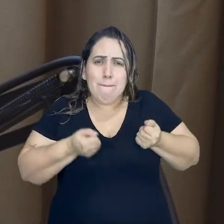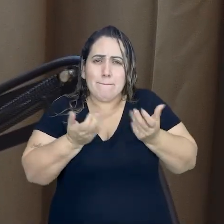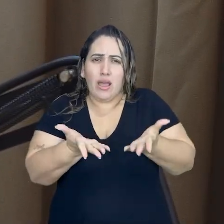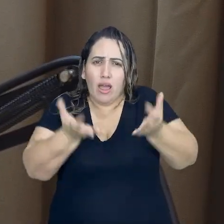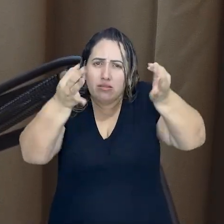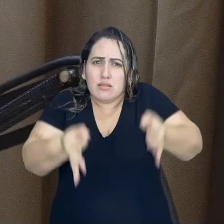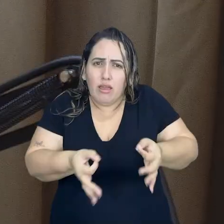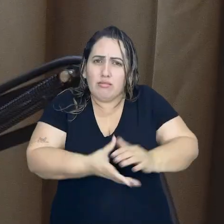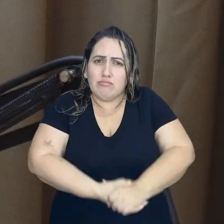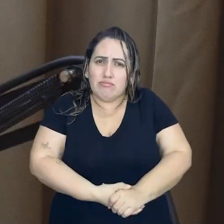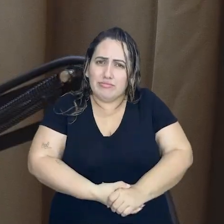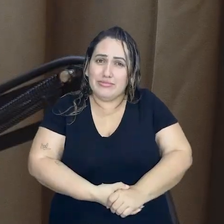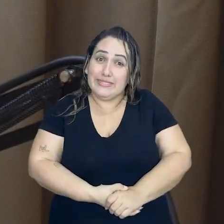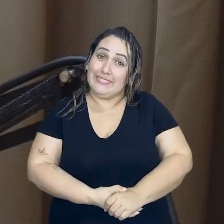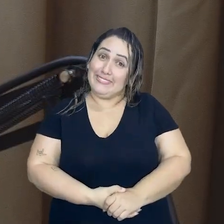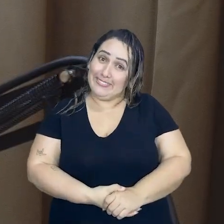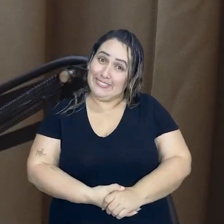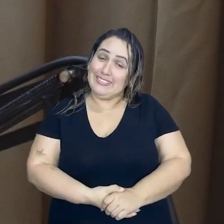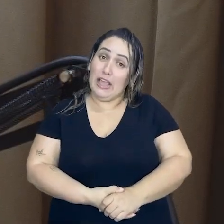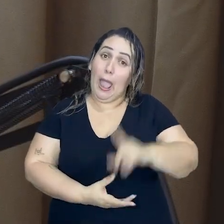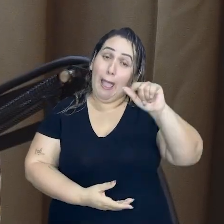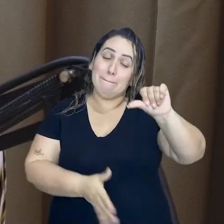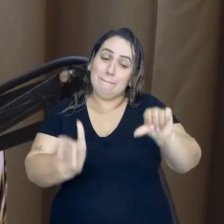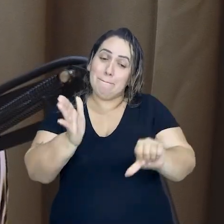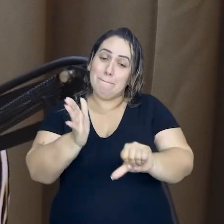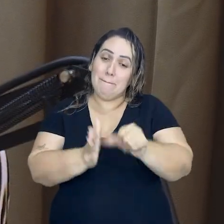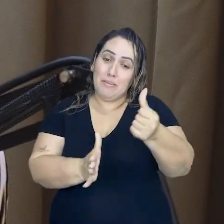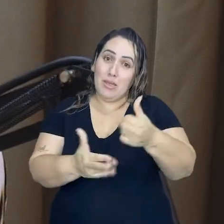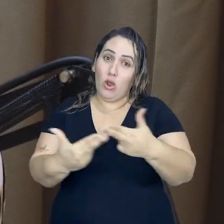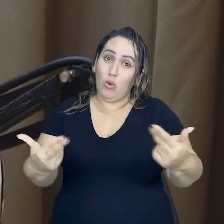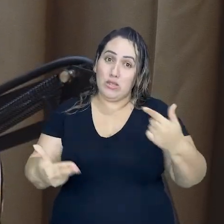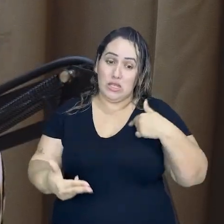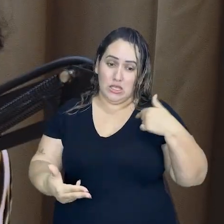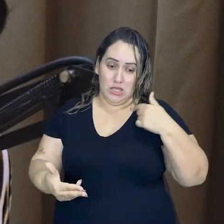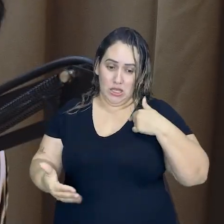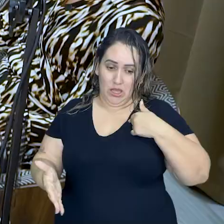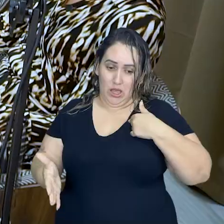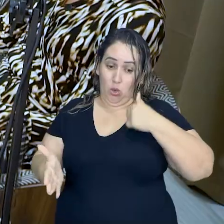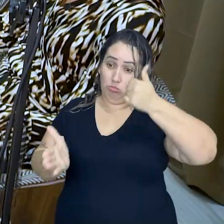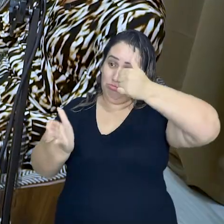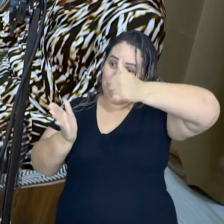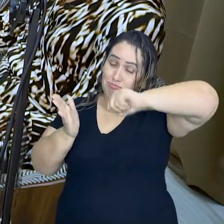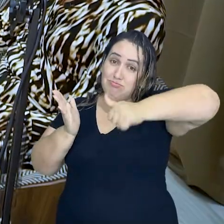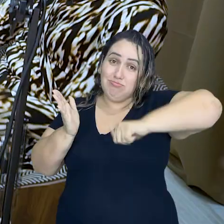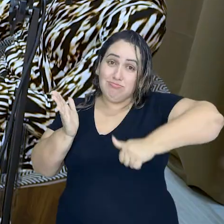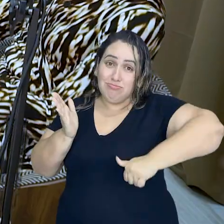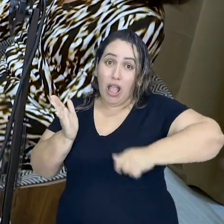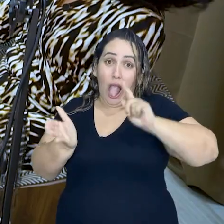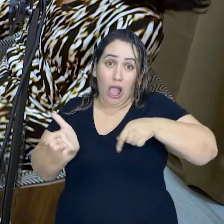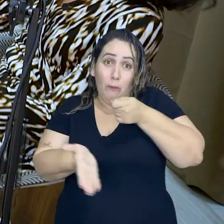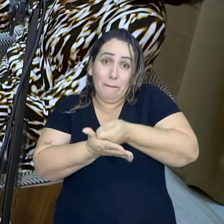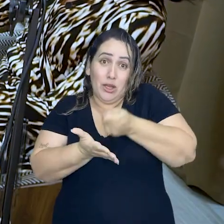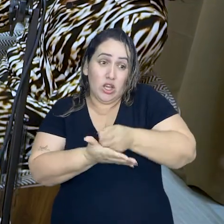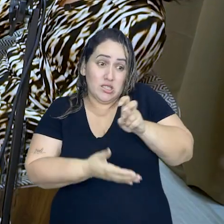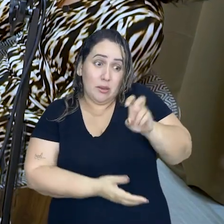primeira coisa que aparece assim. É aplicado 5%? Olha, nem sempre. É logo gritante. Logo gritante em relação aos